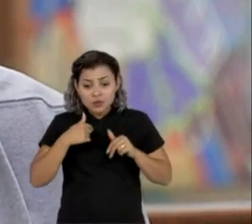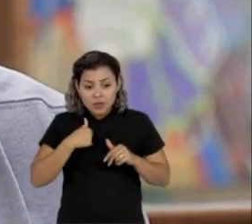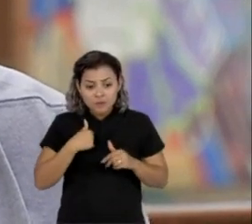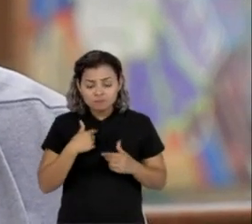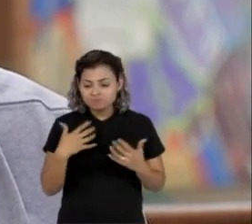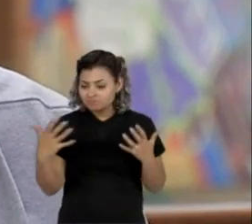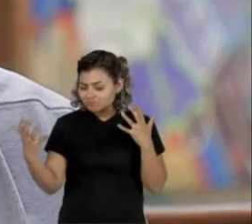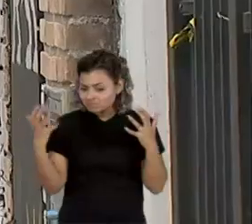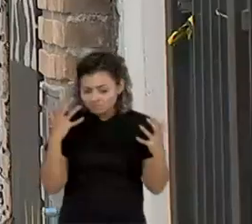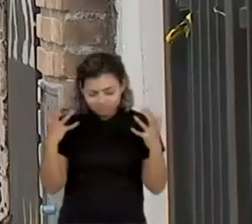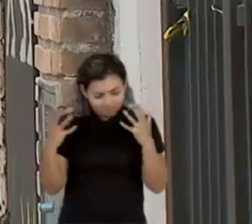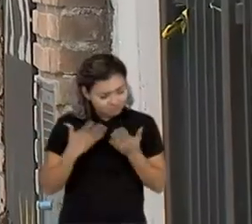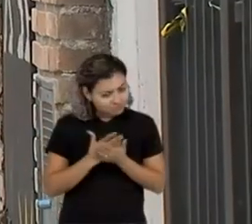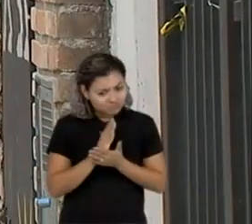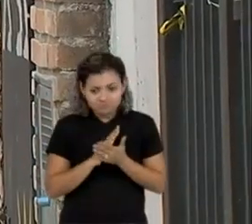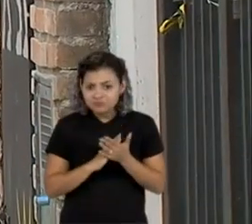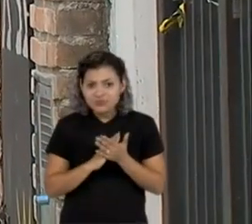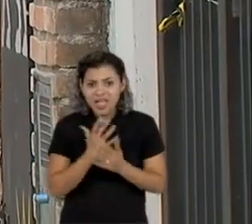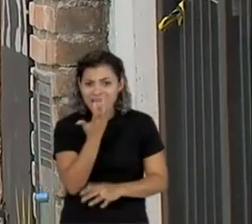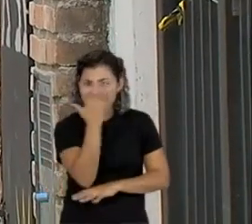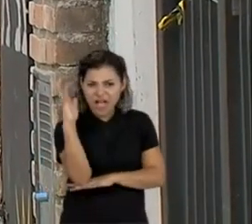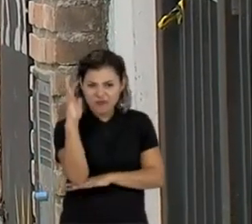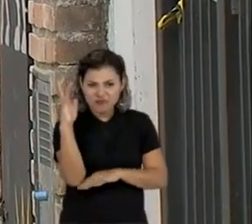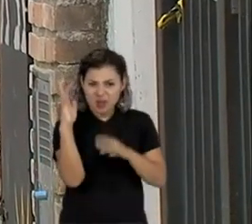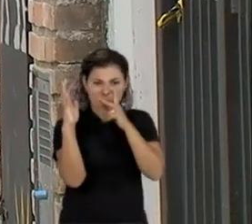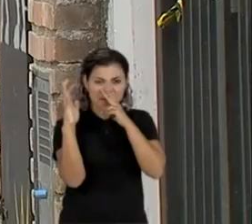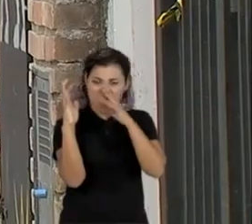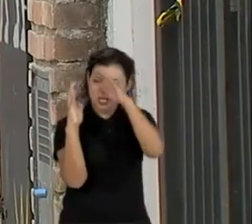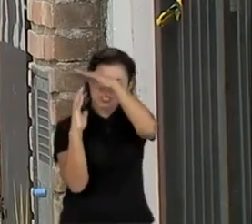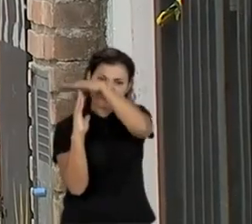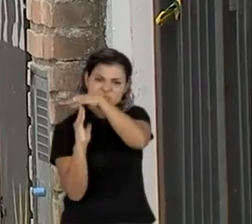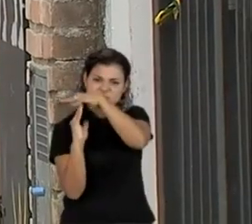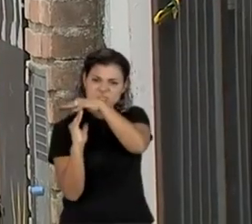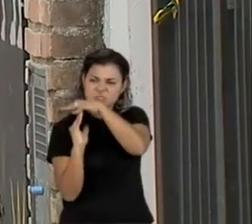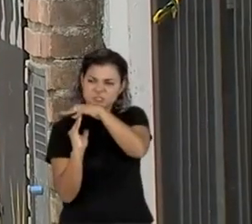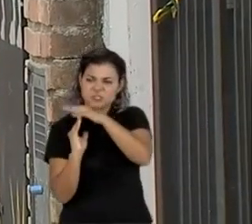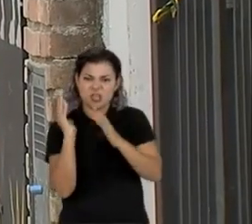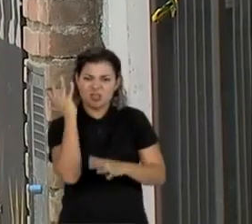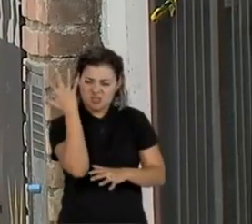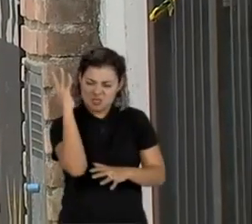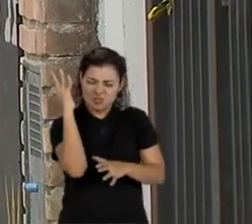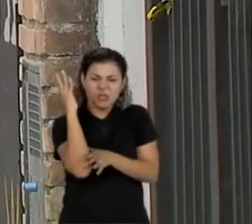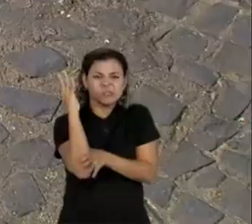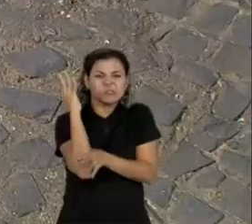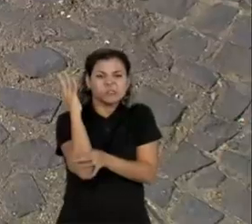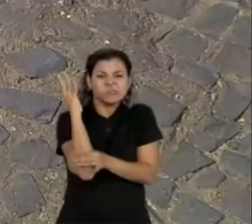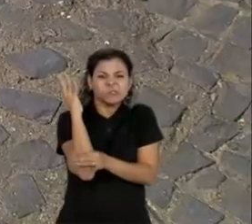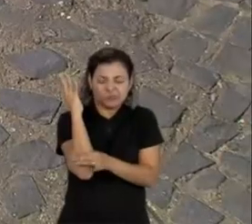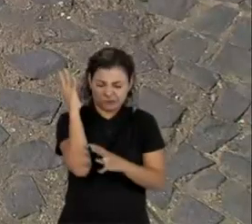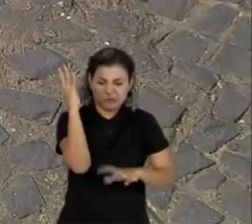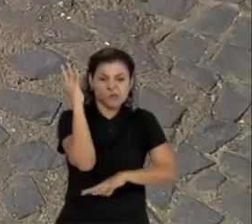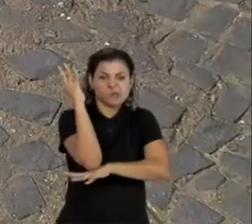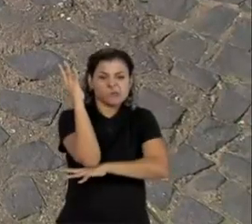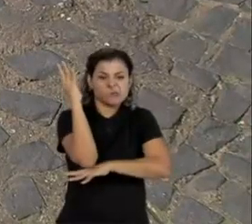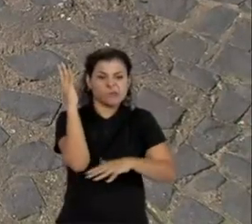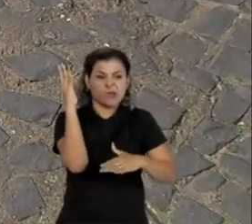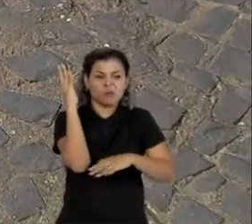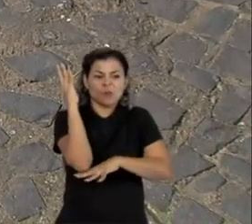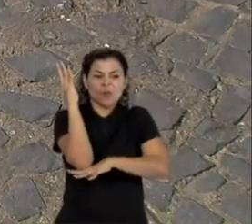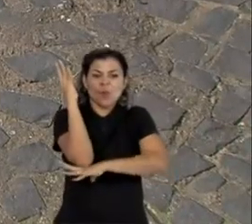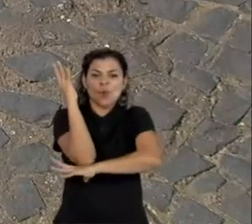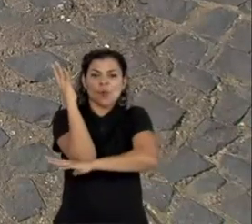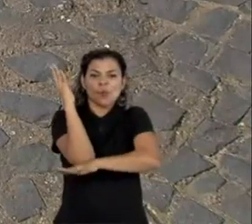começou a me chamar a atenção o estrangulamento das árvores de calçada. Falei, isso não é possível, como é que as pessoas não têm sensibilidade para